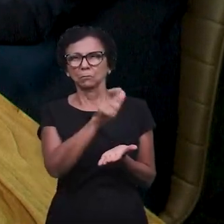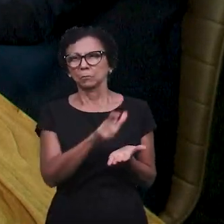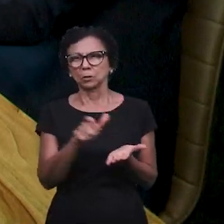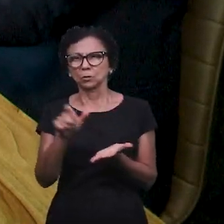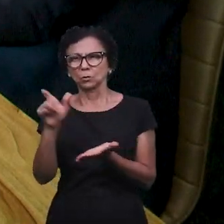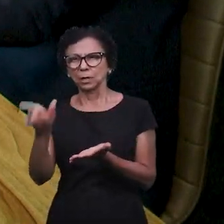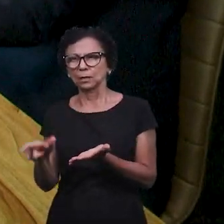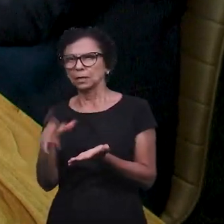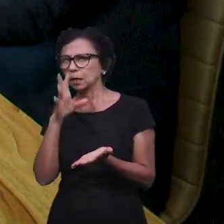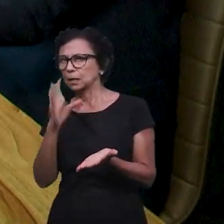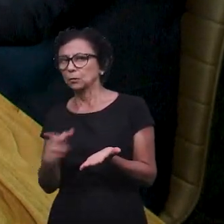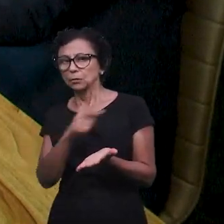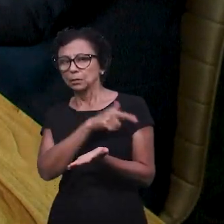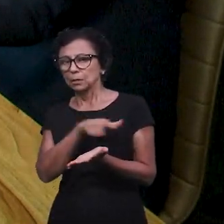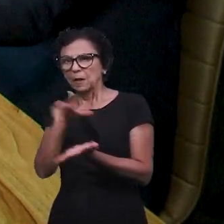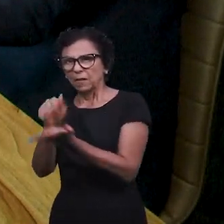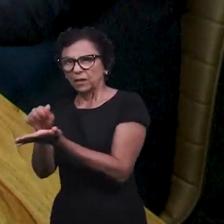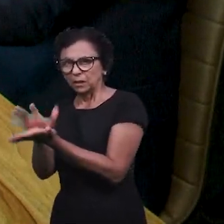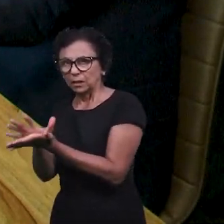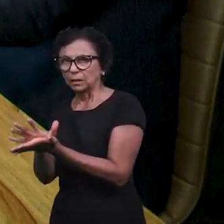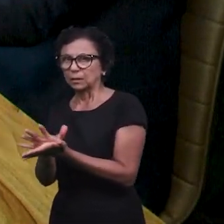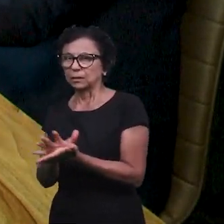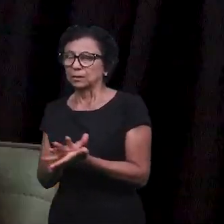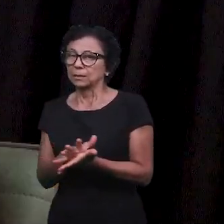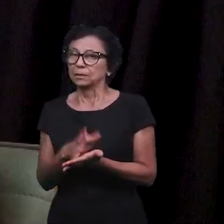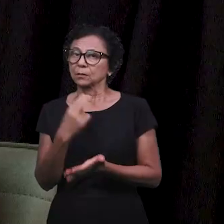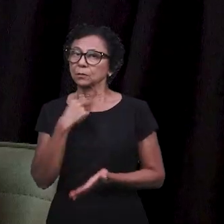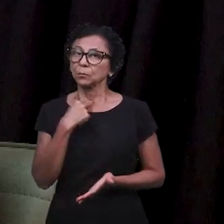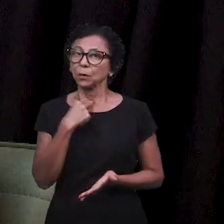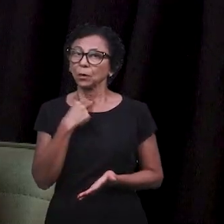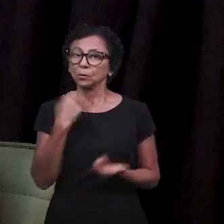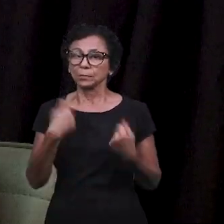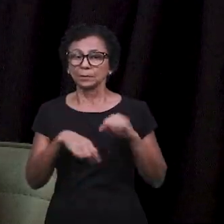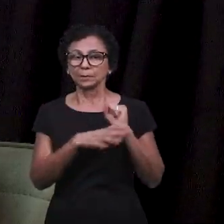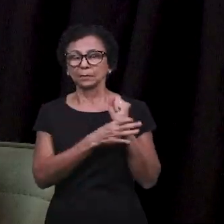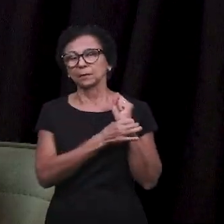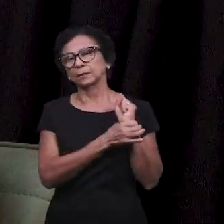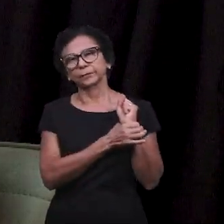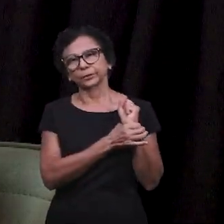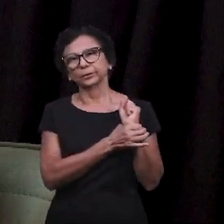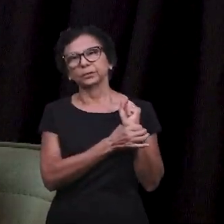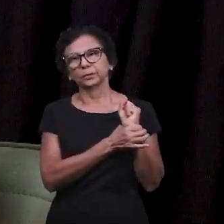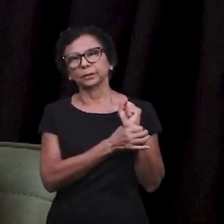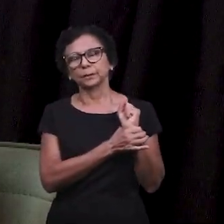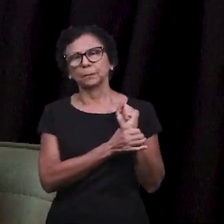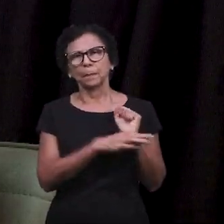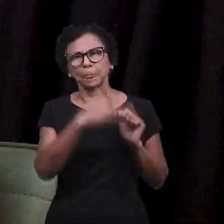tem que ser garantido, porque senão você inviabiliza uma investigação. O